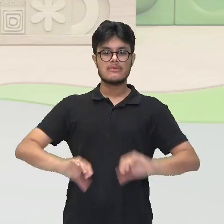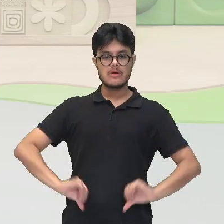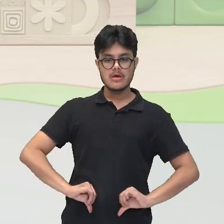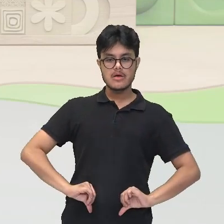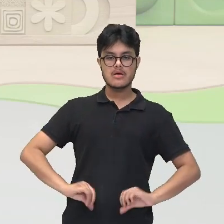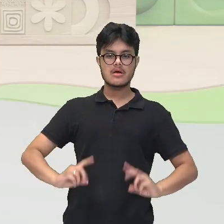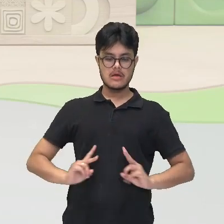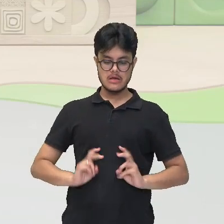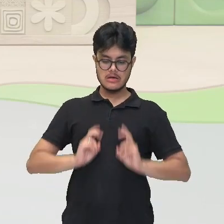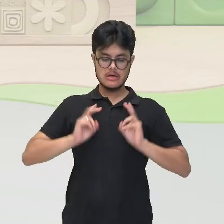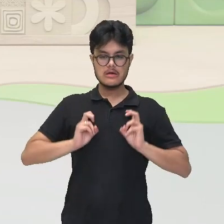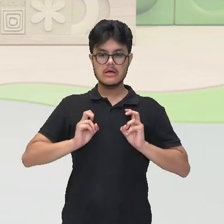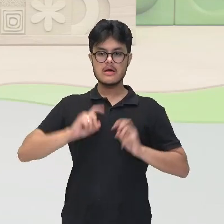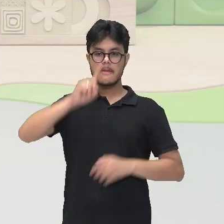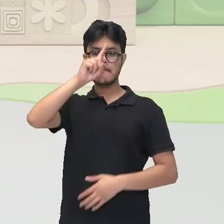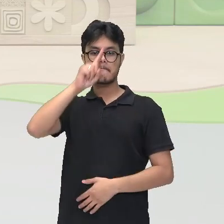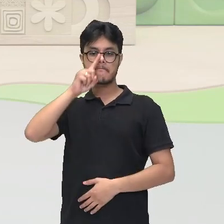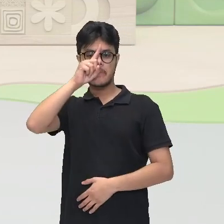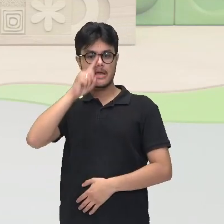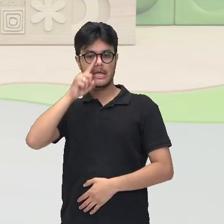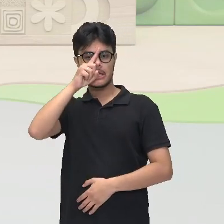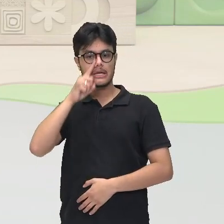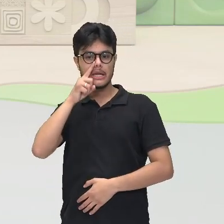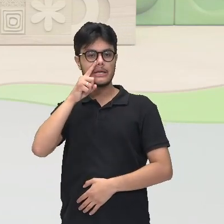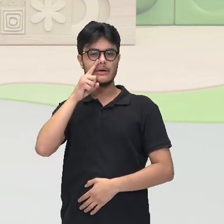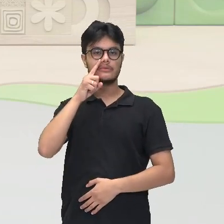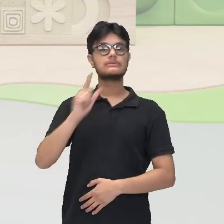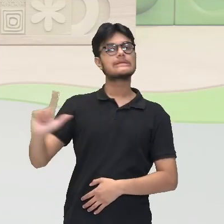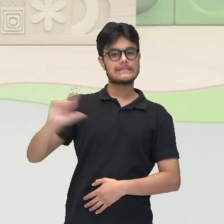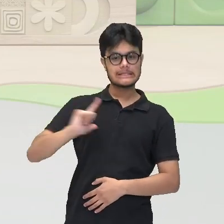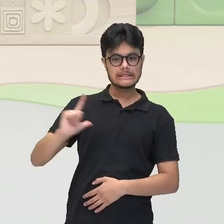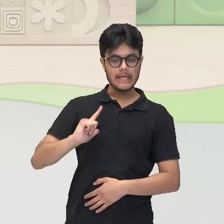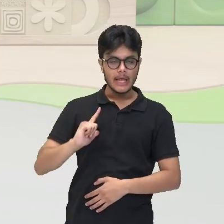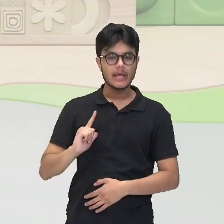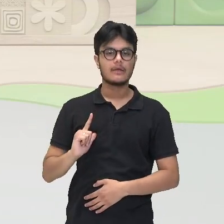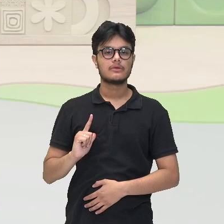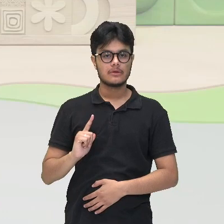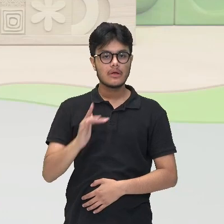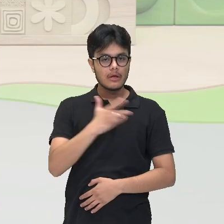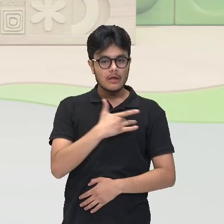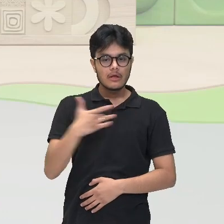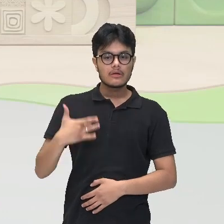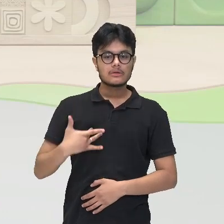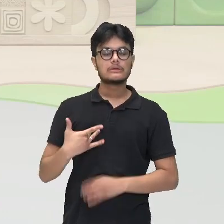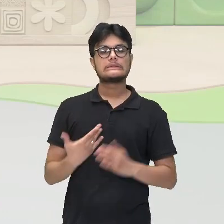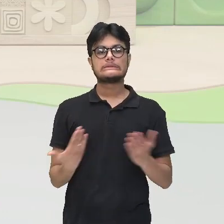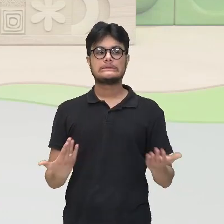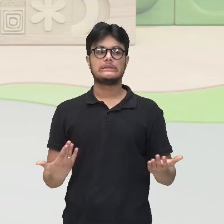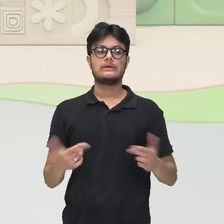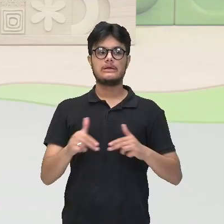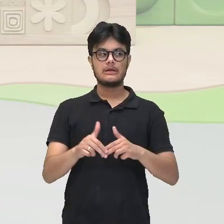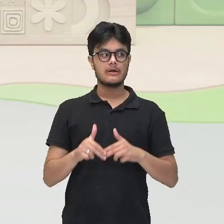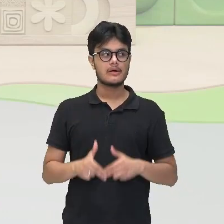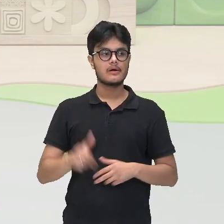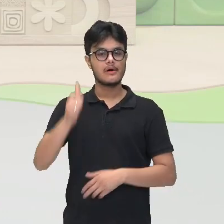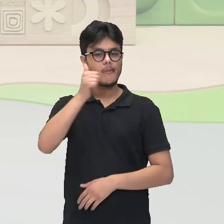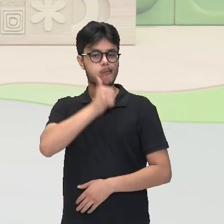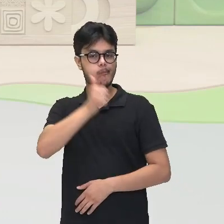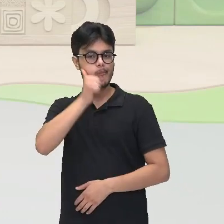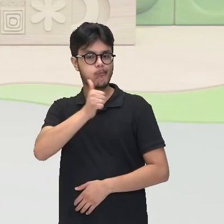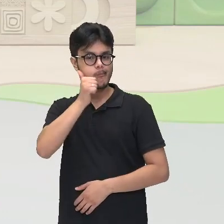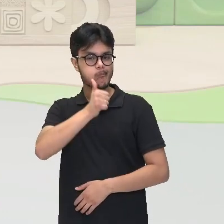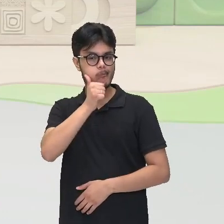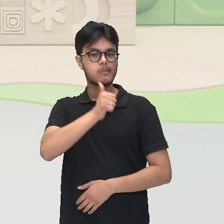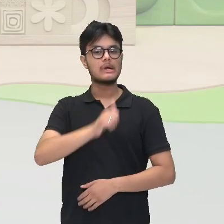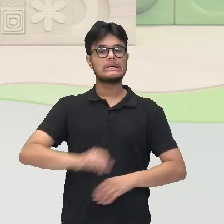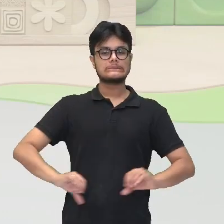útero o problema mais grave que a gente tem aí. As meninas são afetadas, as mulheres são